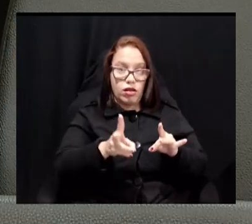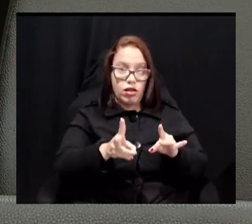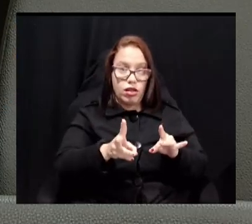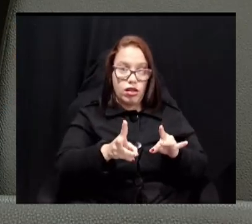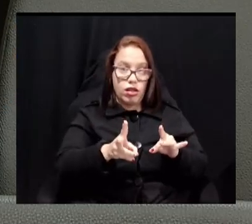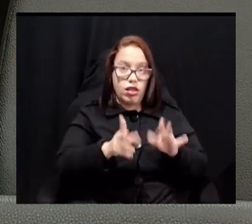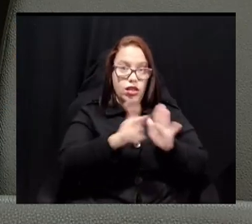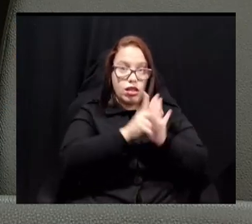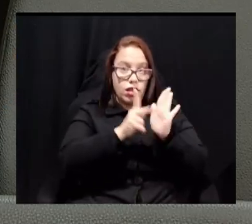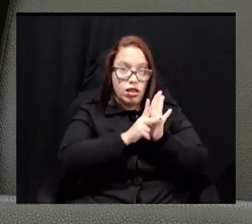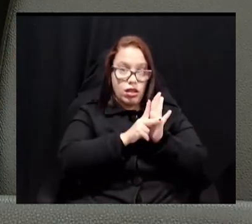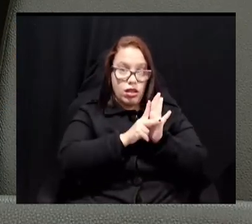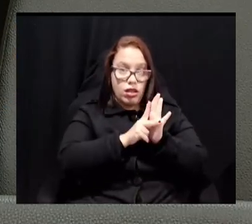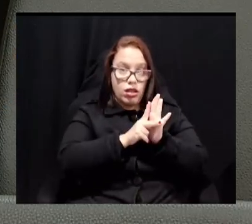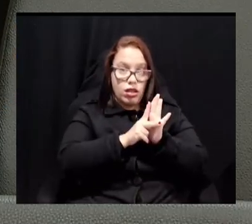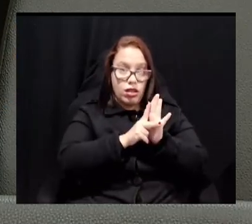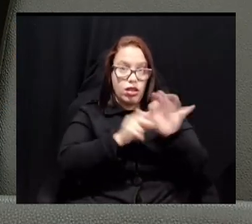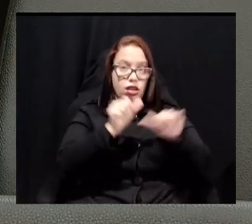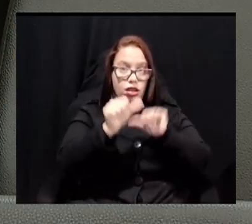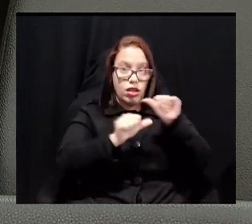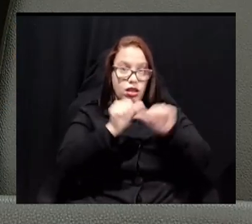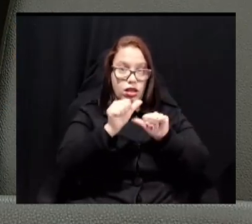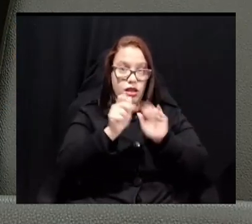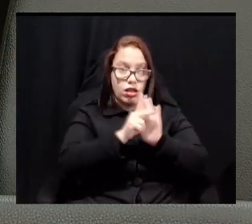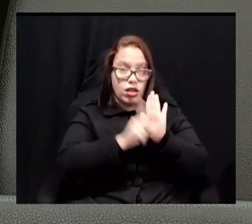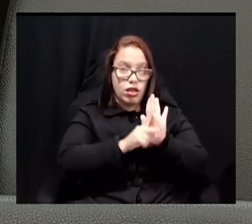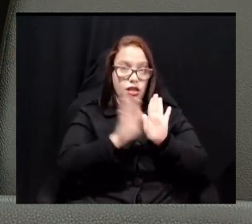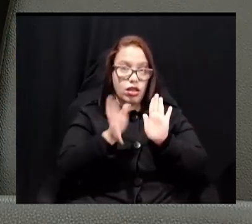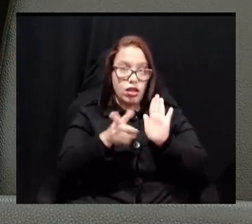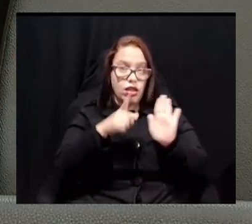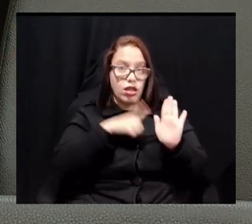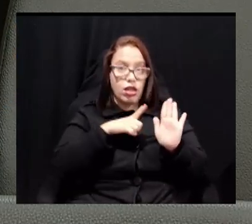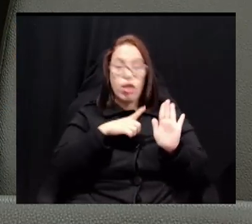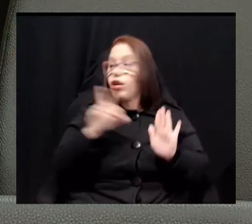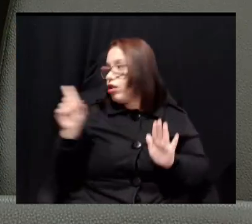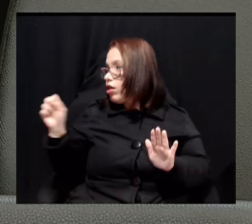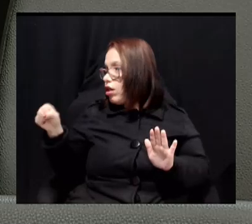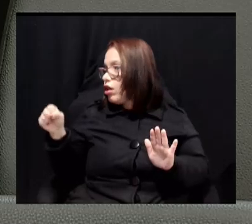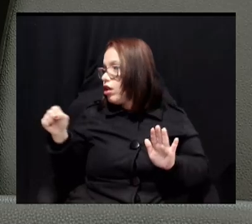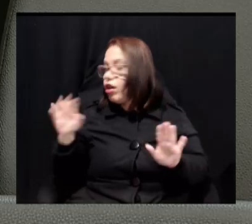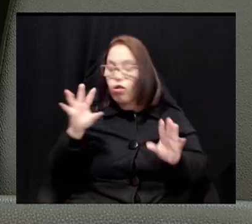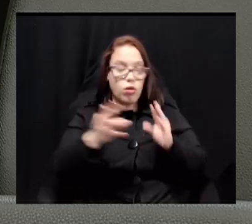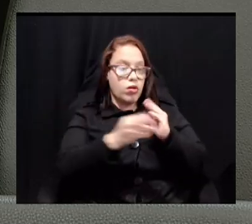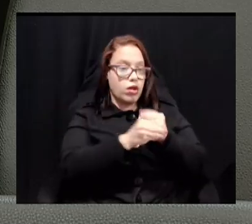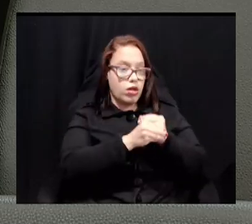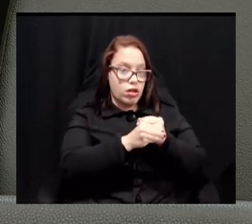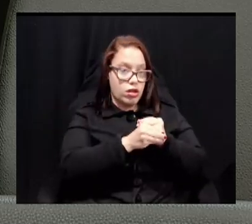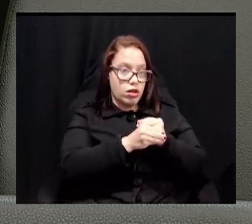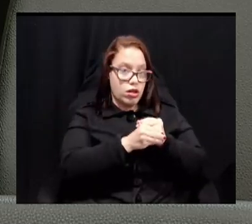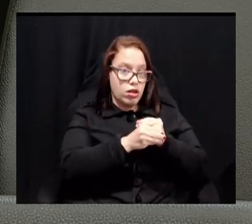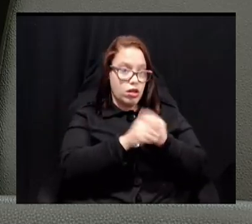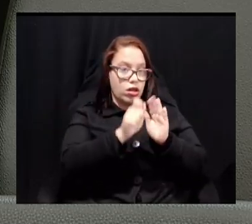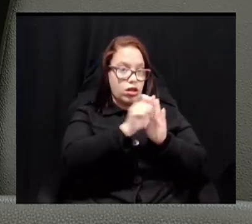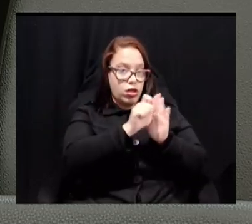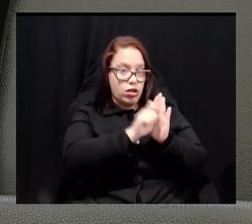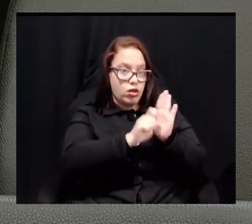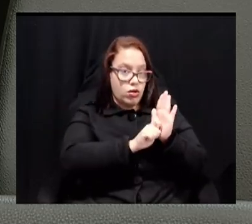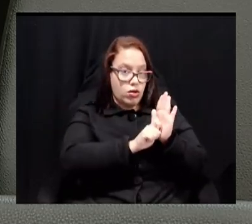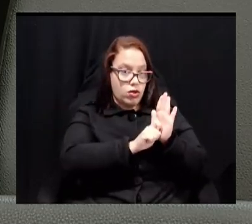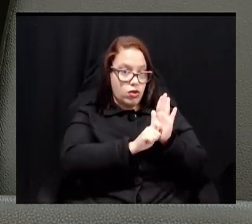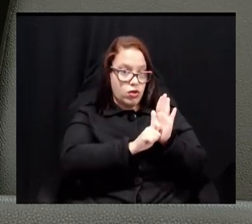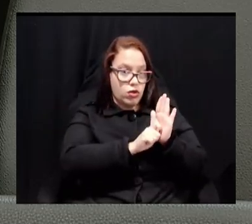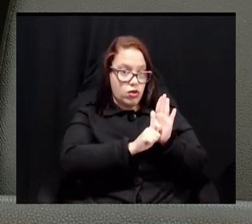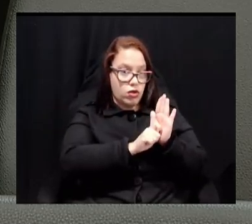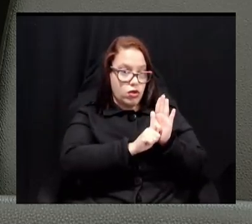também é uma modificação de um projeto já existente. É um complementar, então a gente está colocando alguns artigos ali. E qual que é a